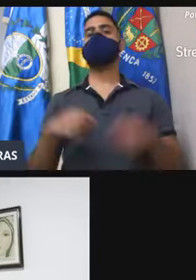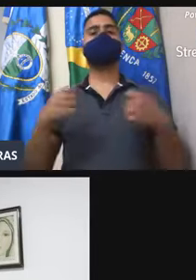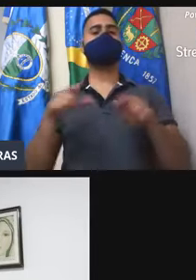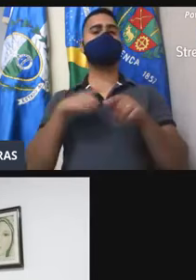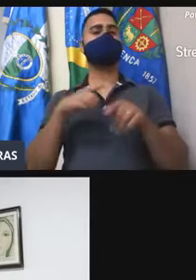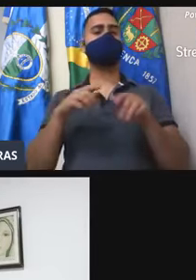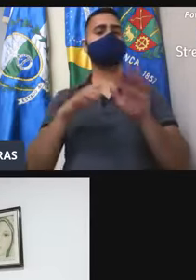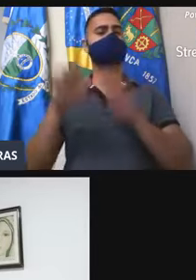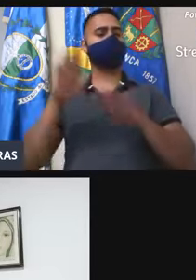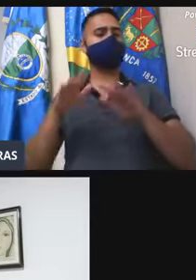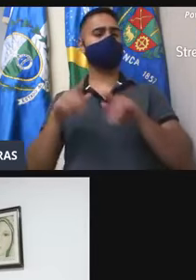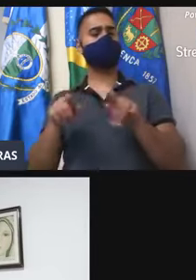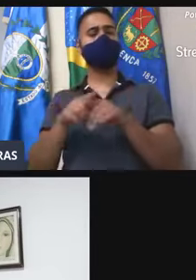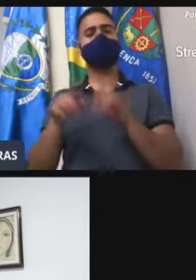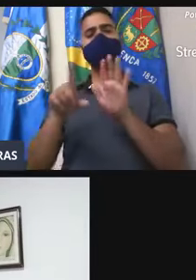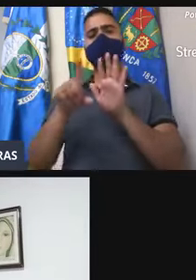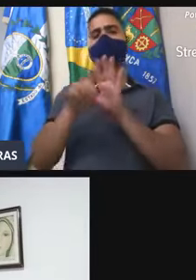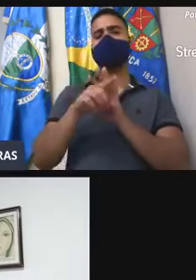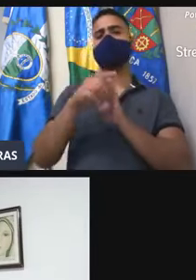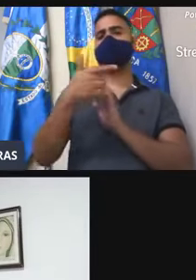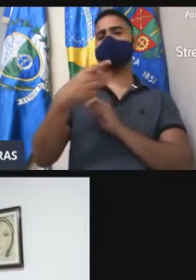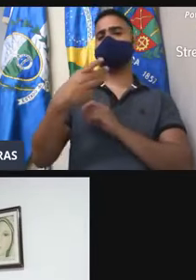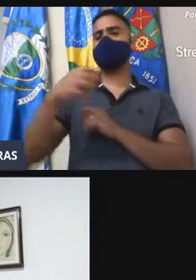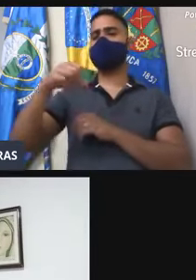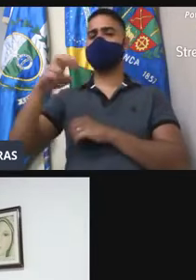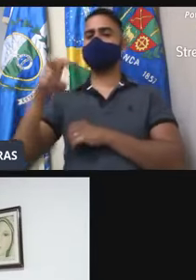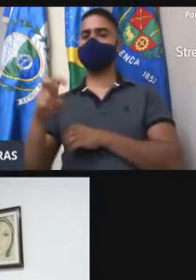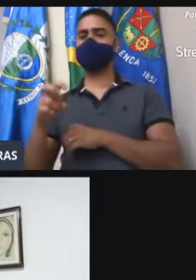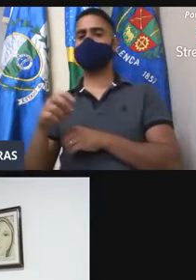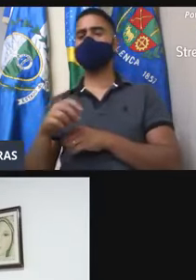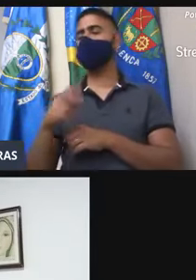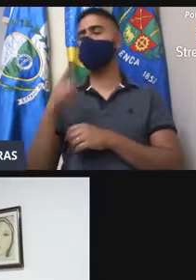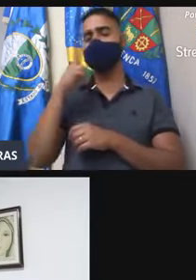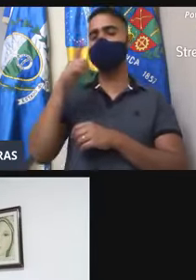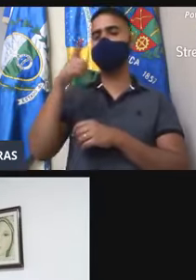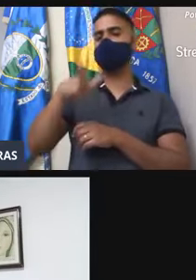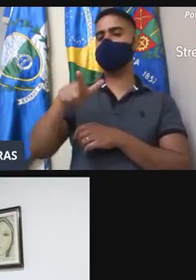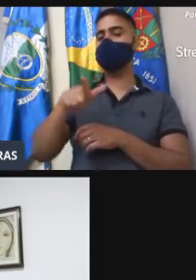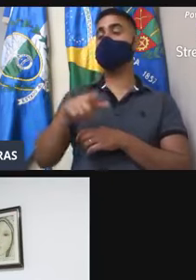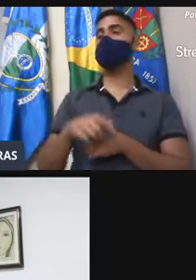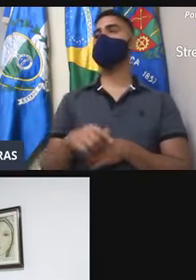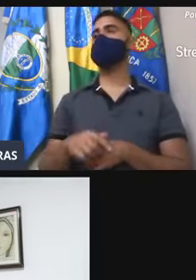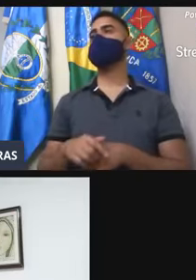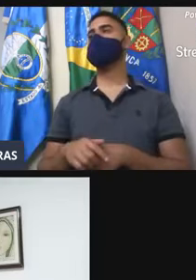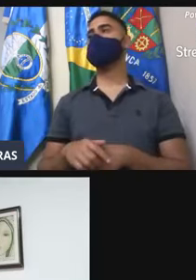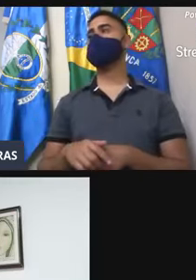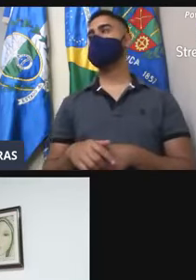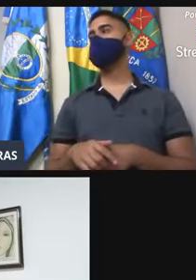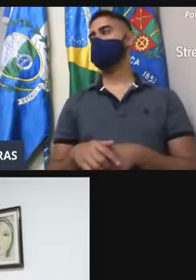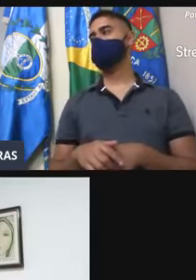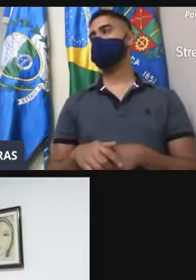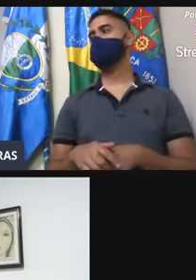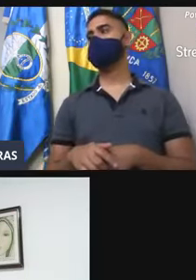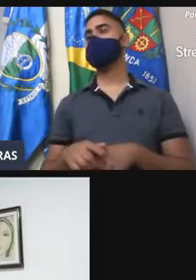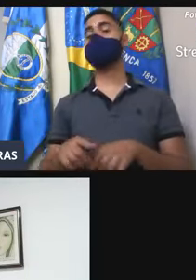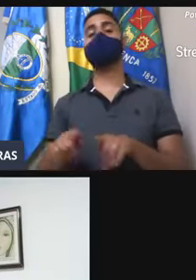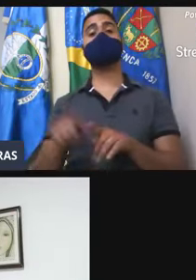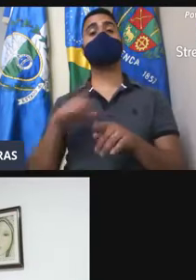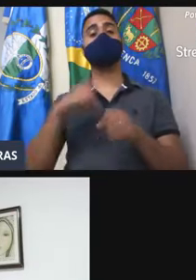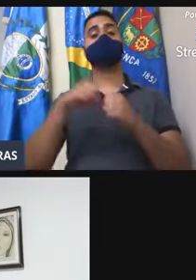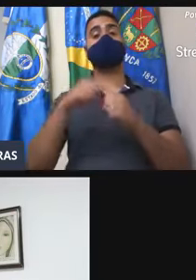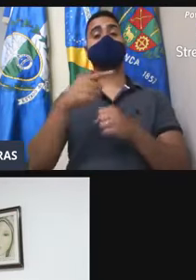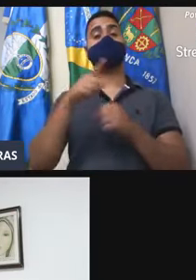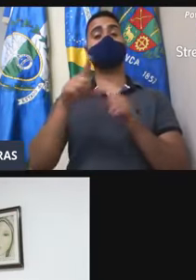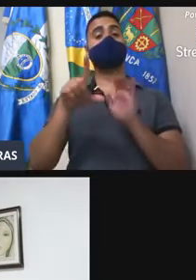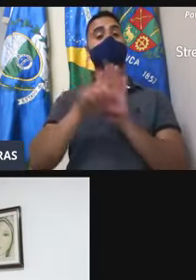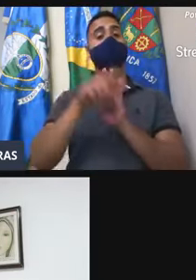do município, nos termos da Lei Municipal 2395 de 2008, seja revisto. Inclusive, preconiza o parágrafo 4º do artigo 19 da Lei